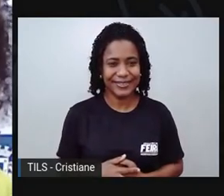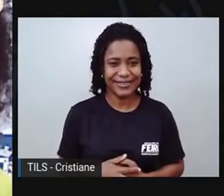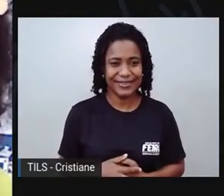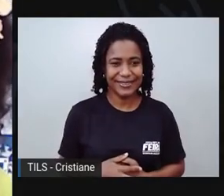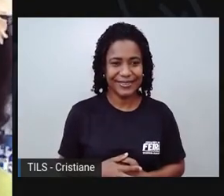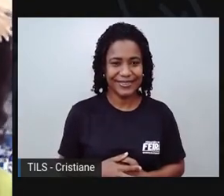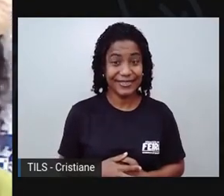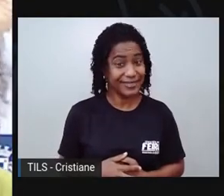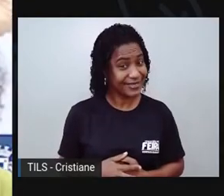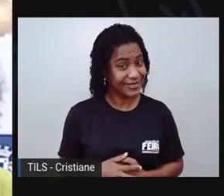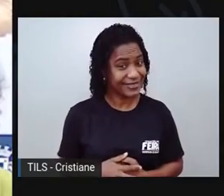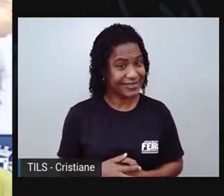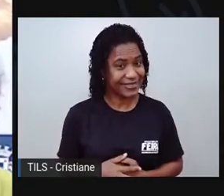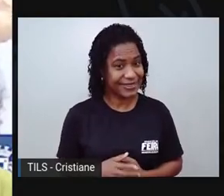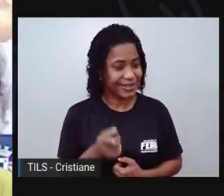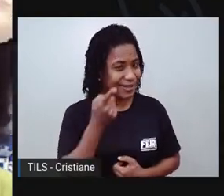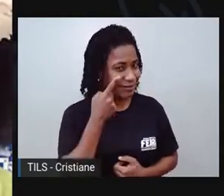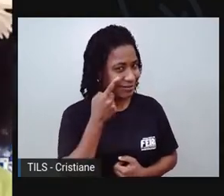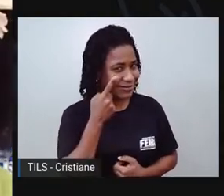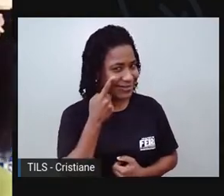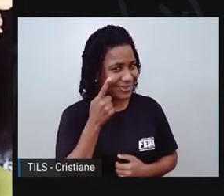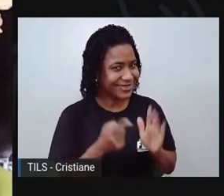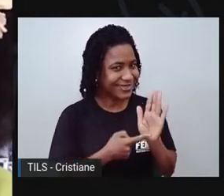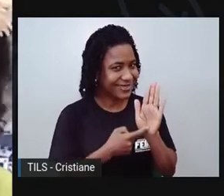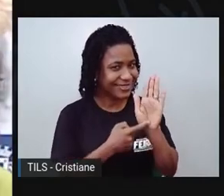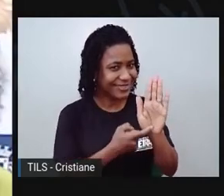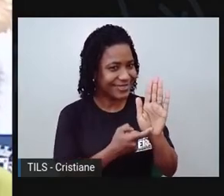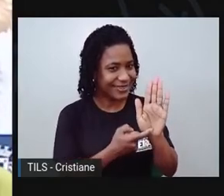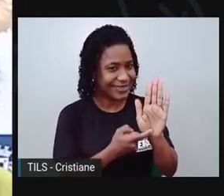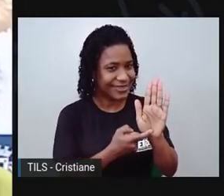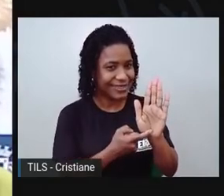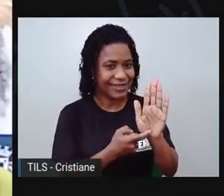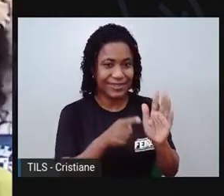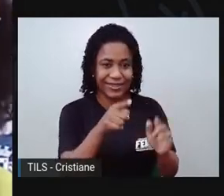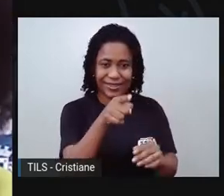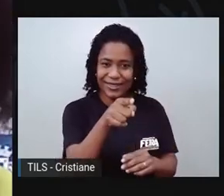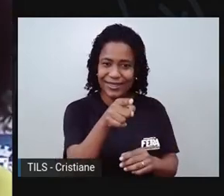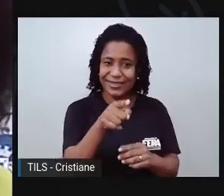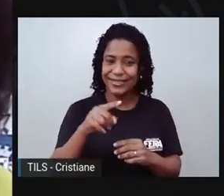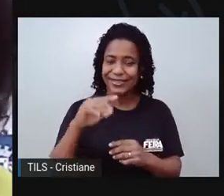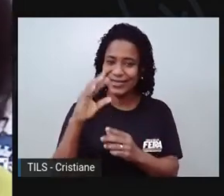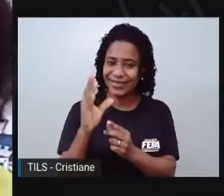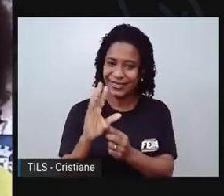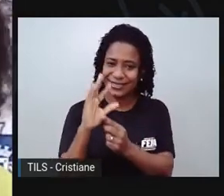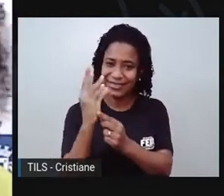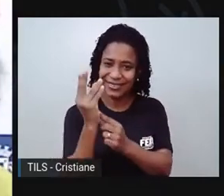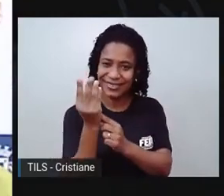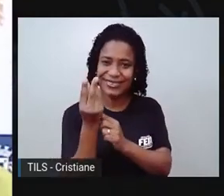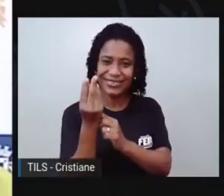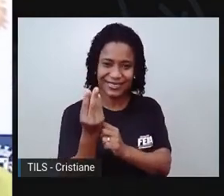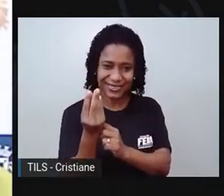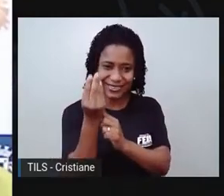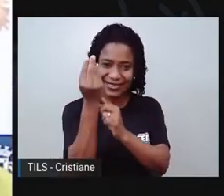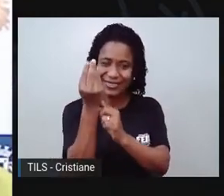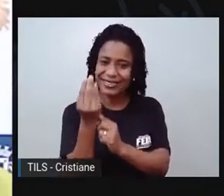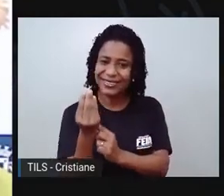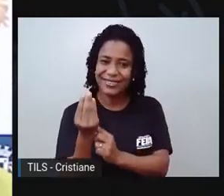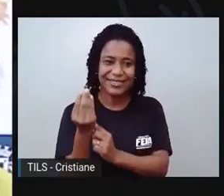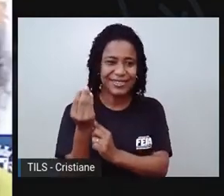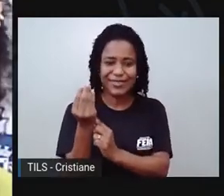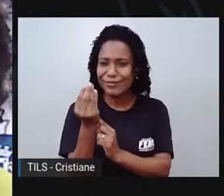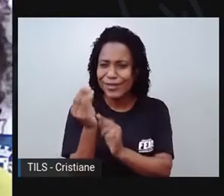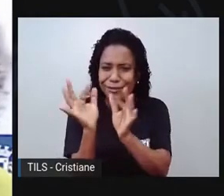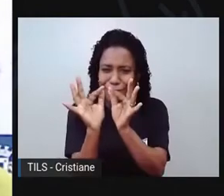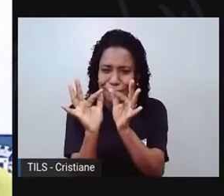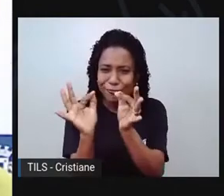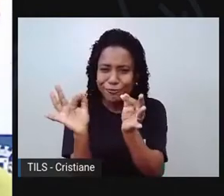Que tal essa? Posso mostrar? Pode. Olha só, meninada, como ela é. Ela é tão